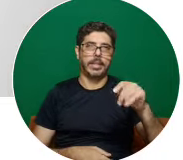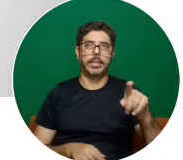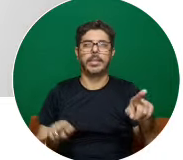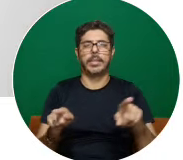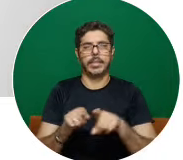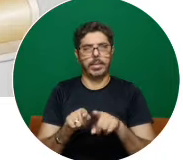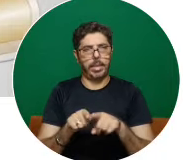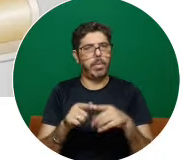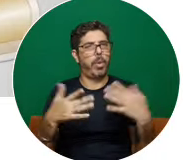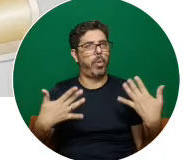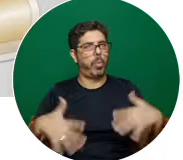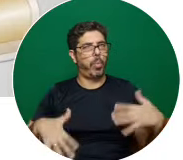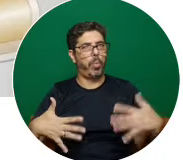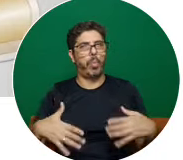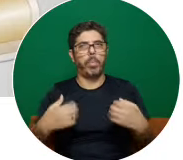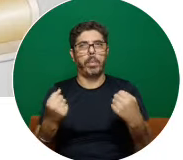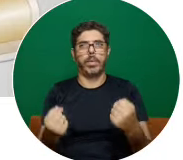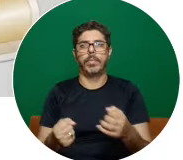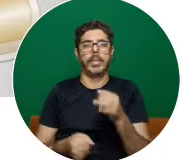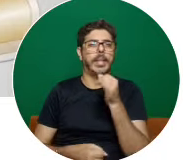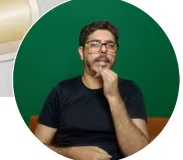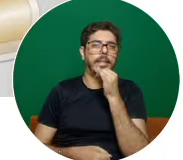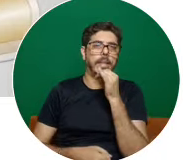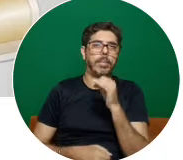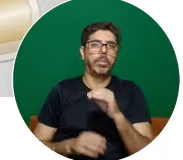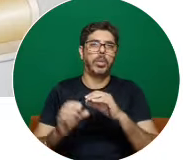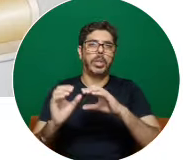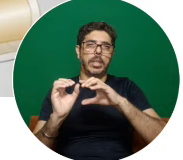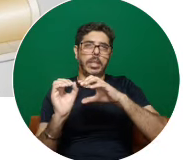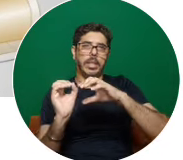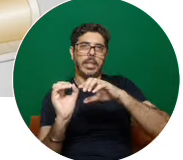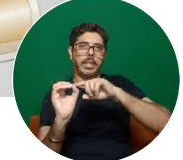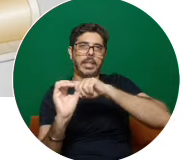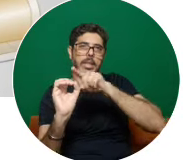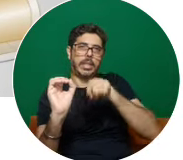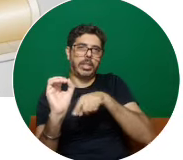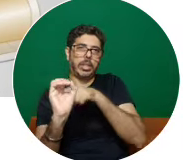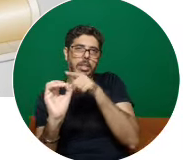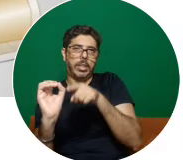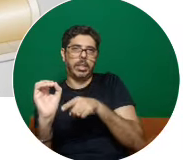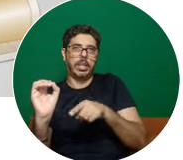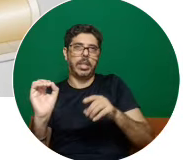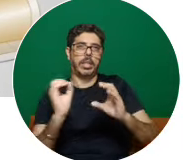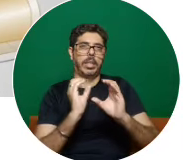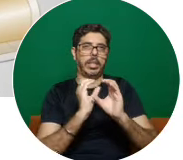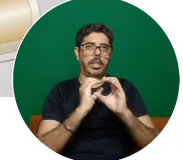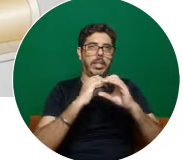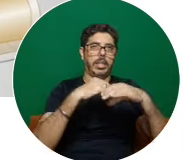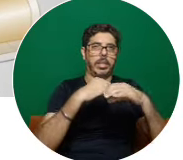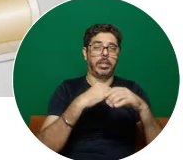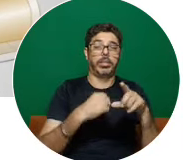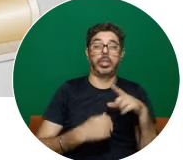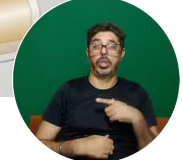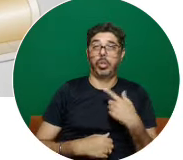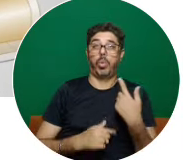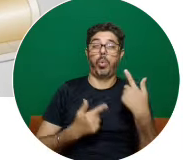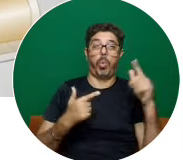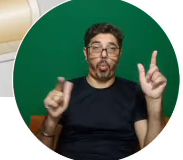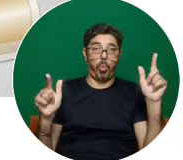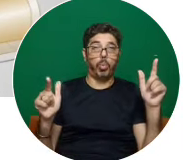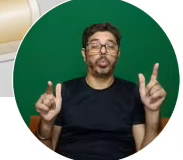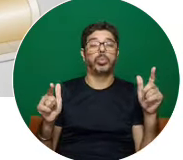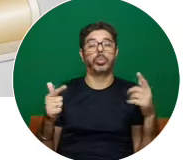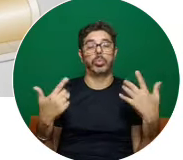Por exemplo, capacitores cilíndricos e esféricos têm expressões muito mais complicadas para sua capacitância. Mas apesar